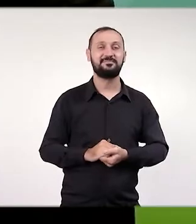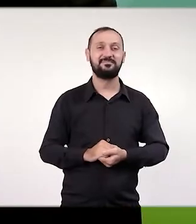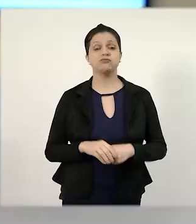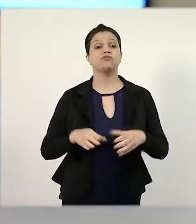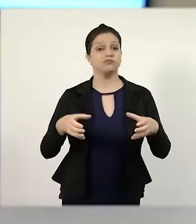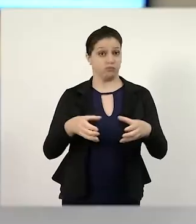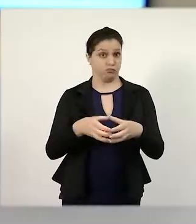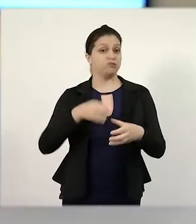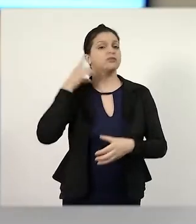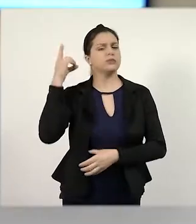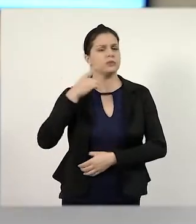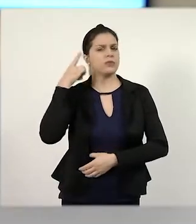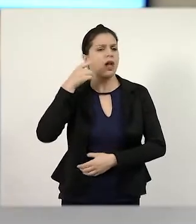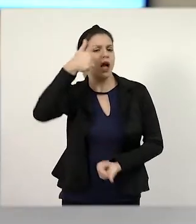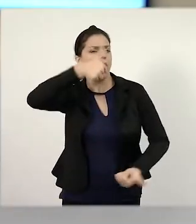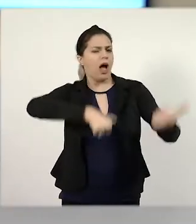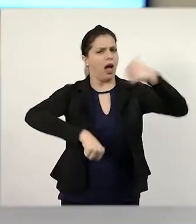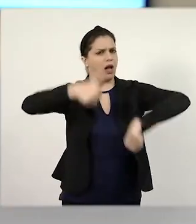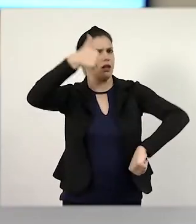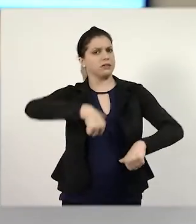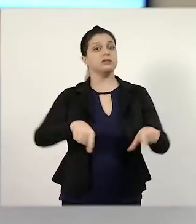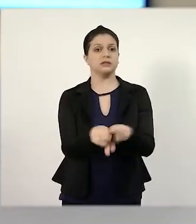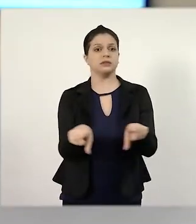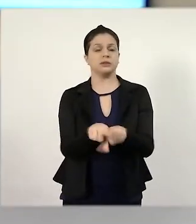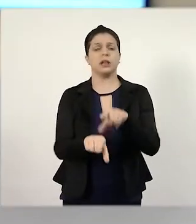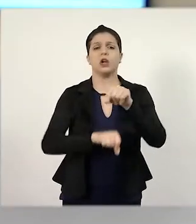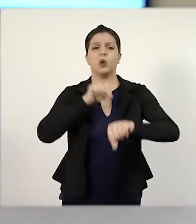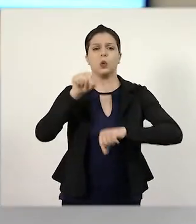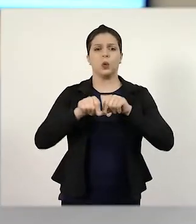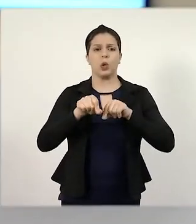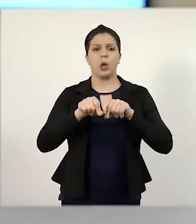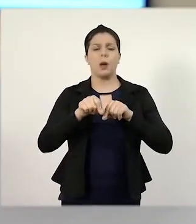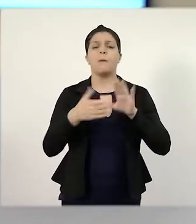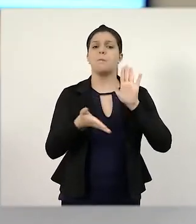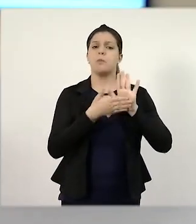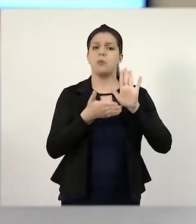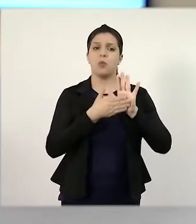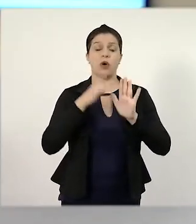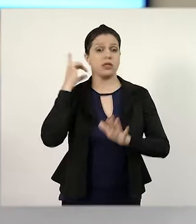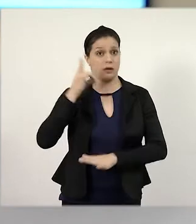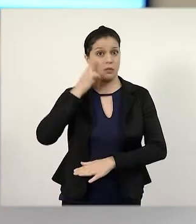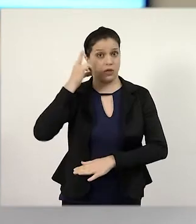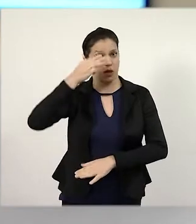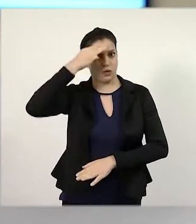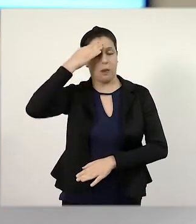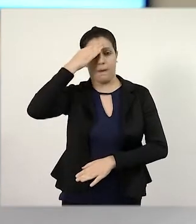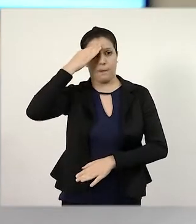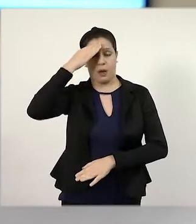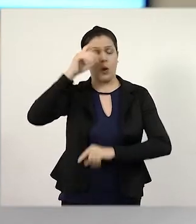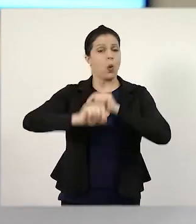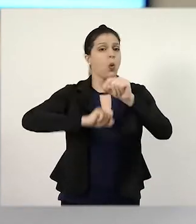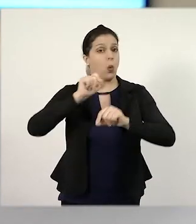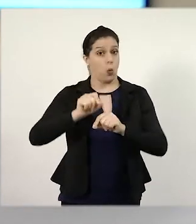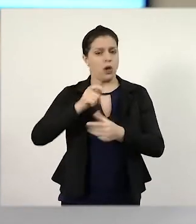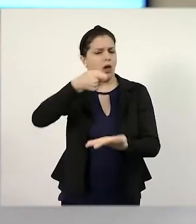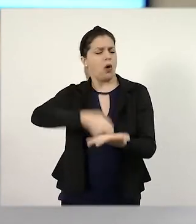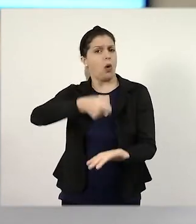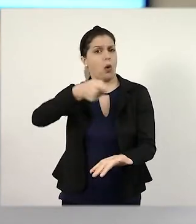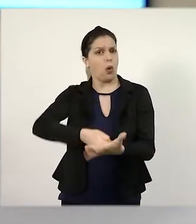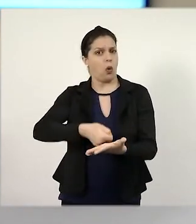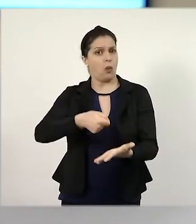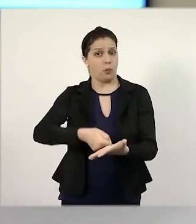Parlamentar. Parlamentares passam a analisar também medida proposta pelo deputado Barbosinha, que